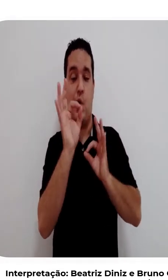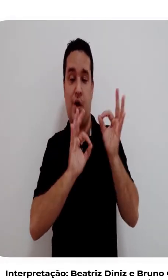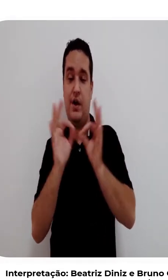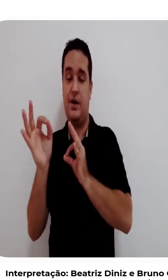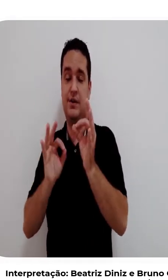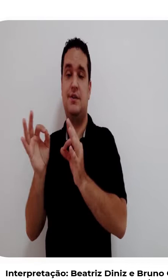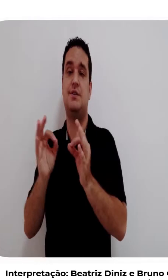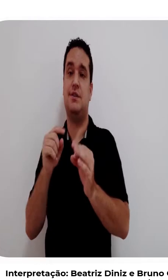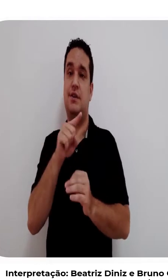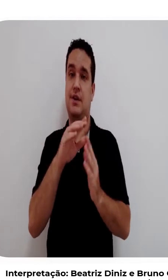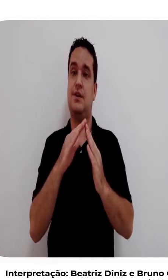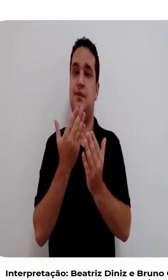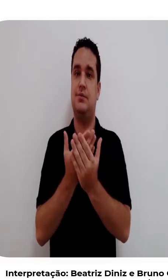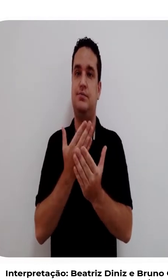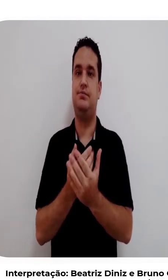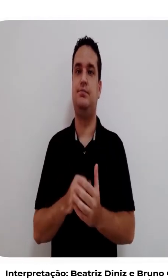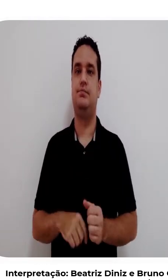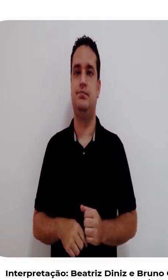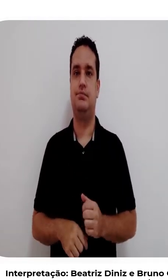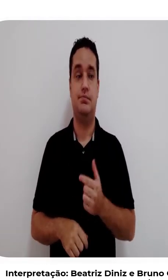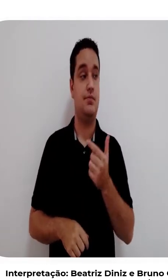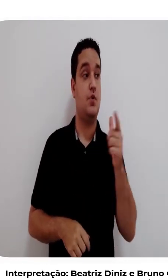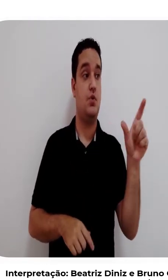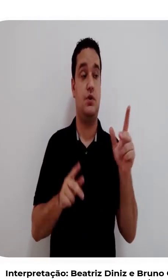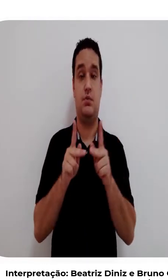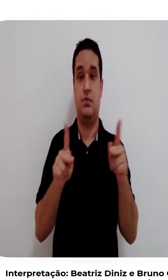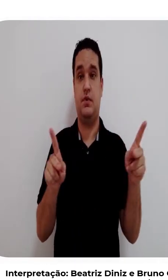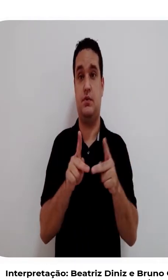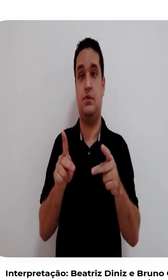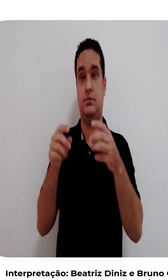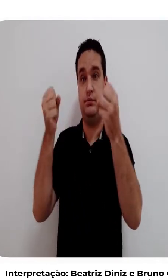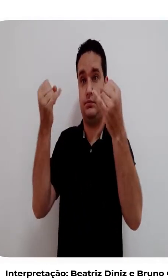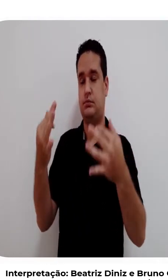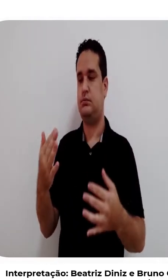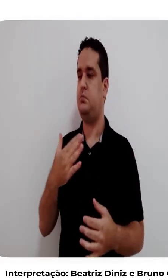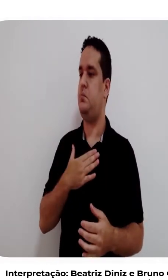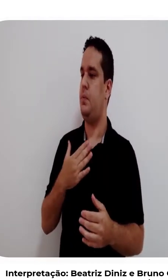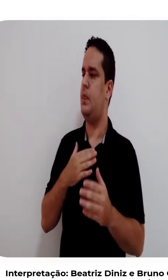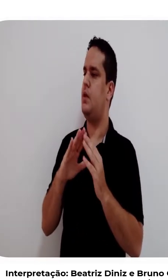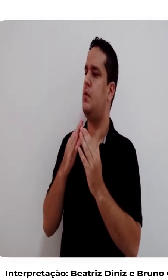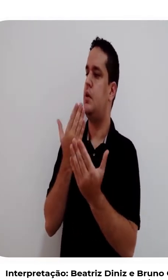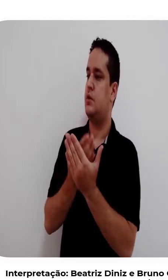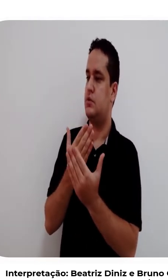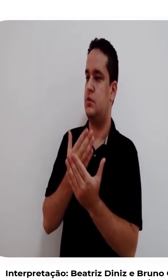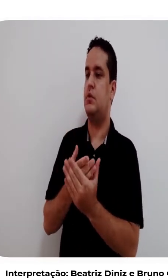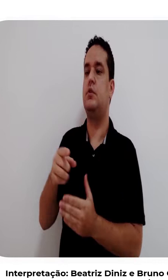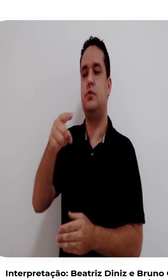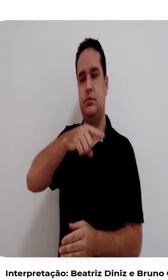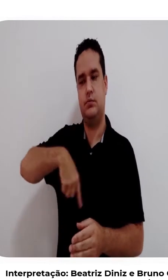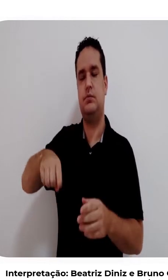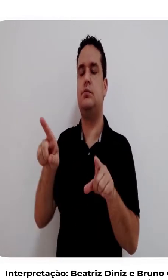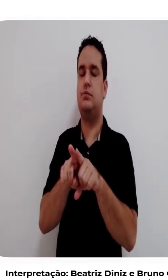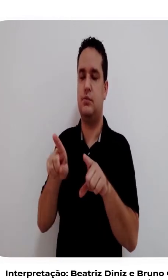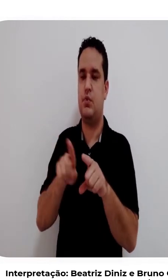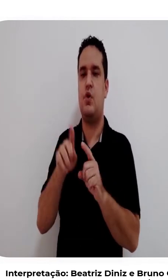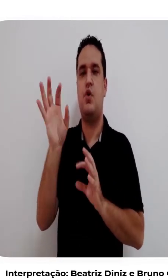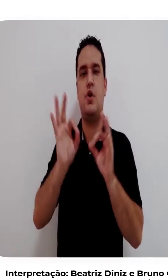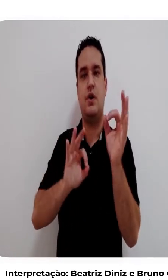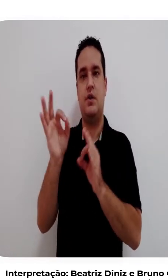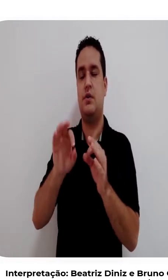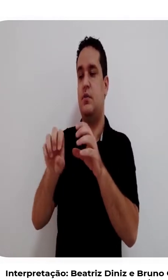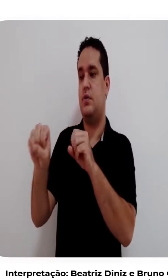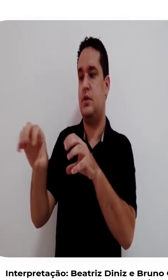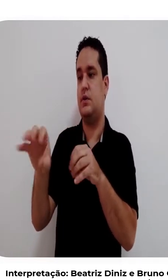organizado o planejamento nessa escola. Bom, na escola em que eu trabalho, nós também estamos com os encontros remotos,